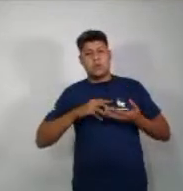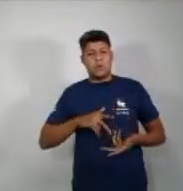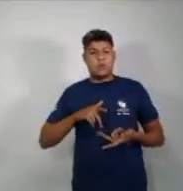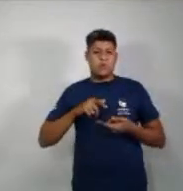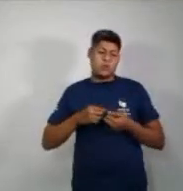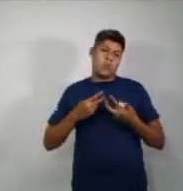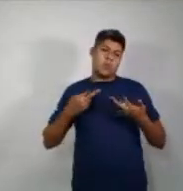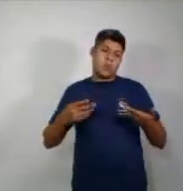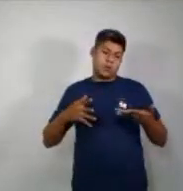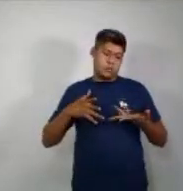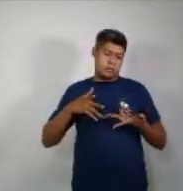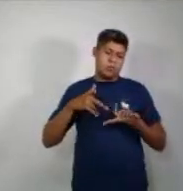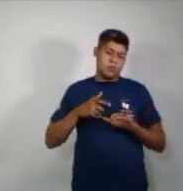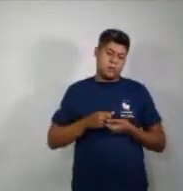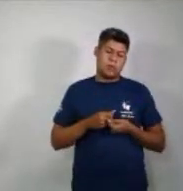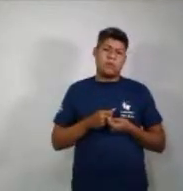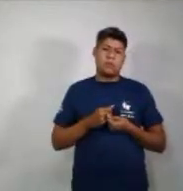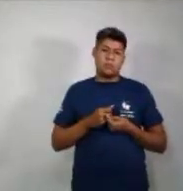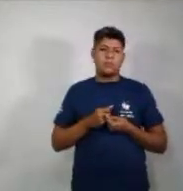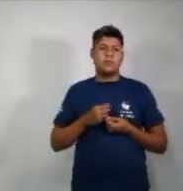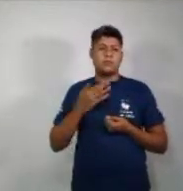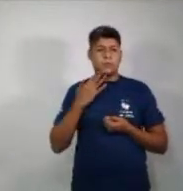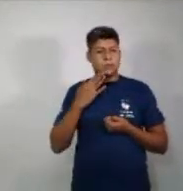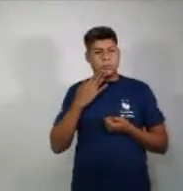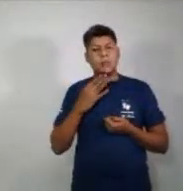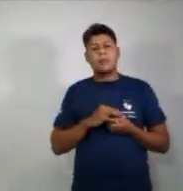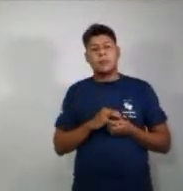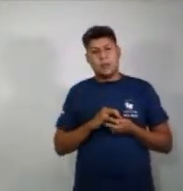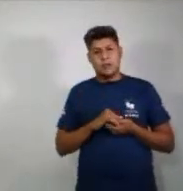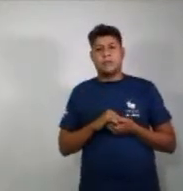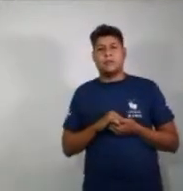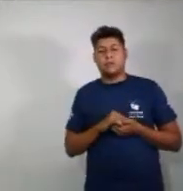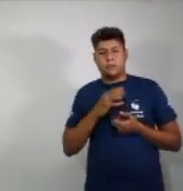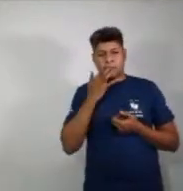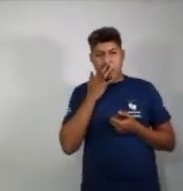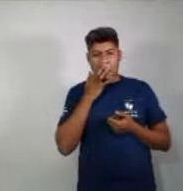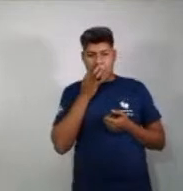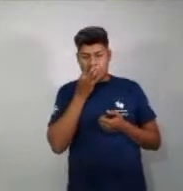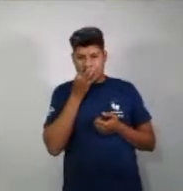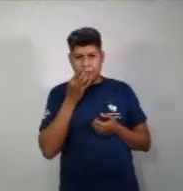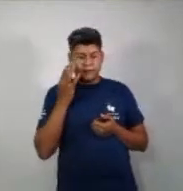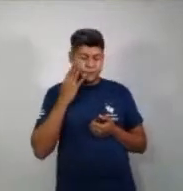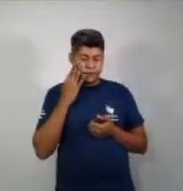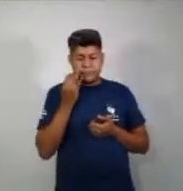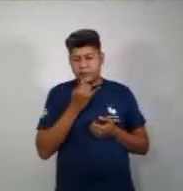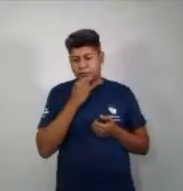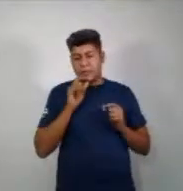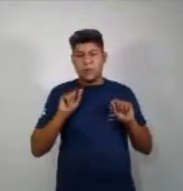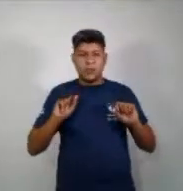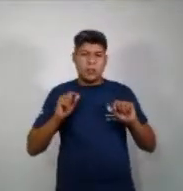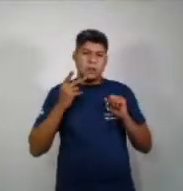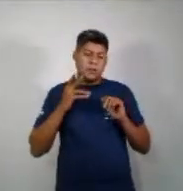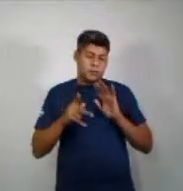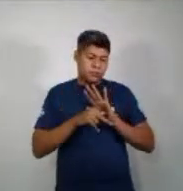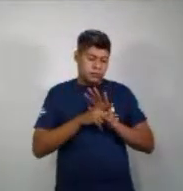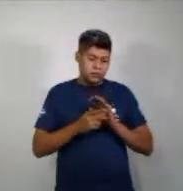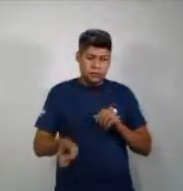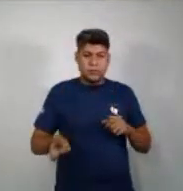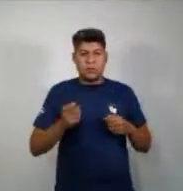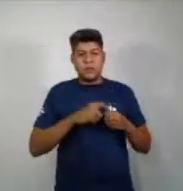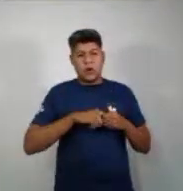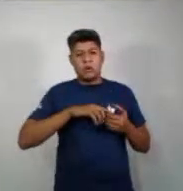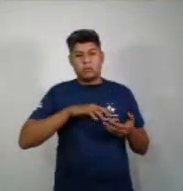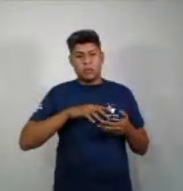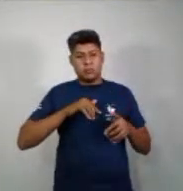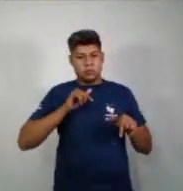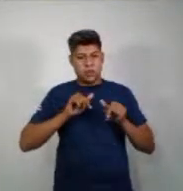realmente colossal, né, ó, graças, né, assim, muito felizmente tá de volta ao mercado